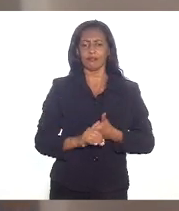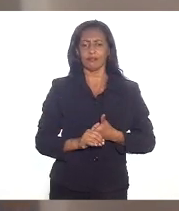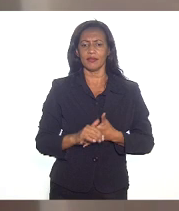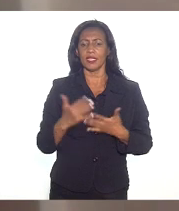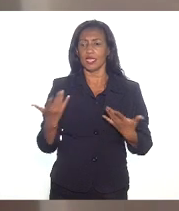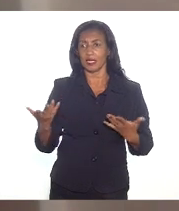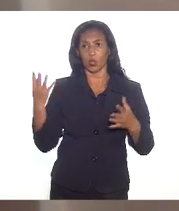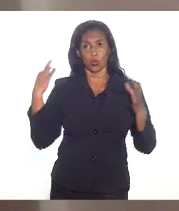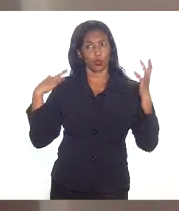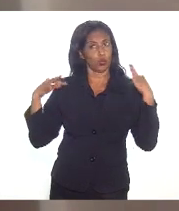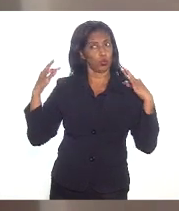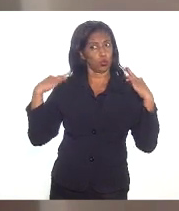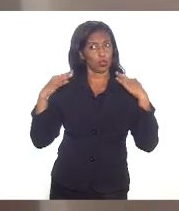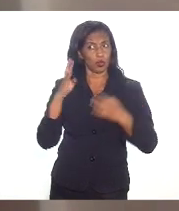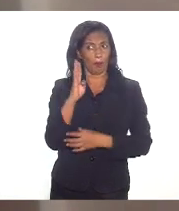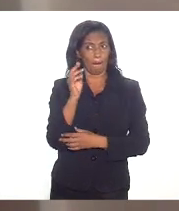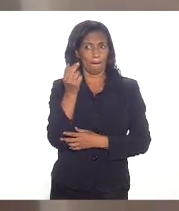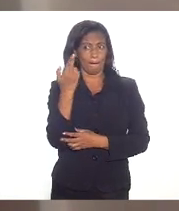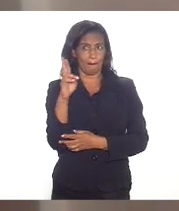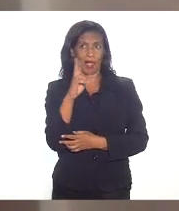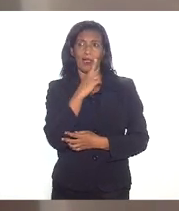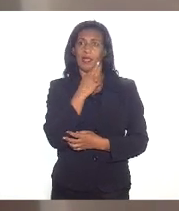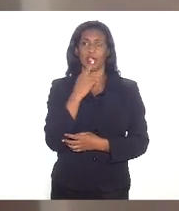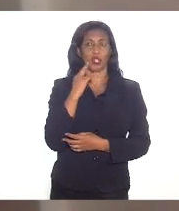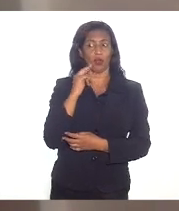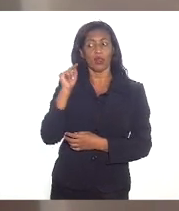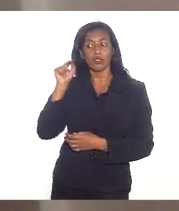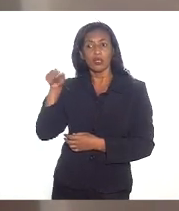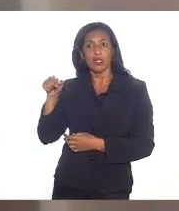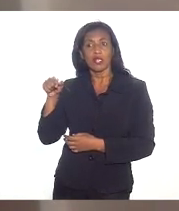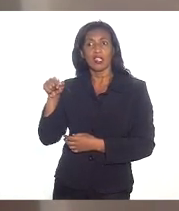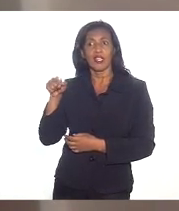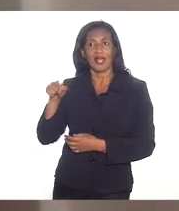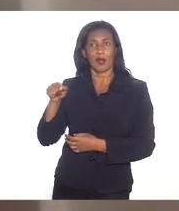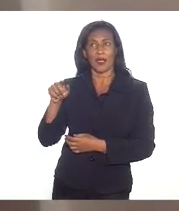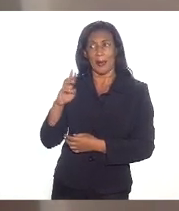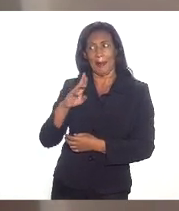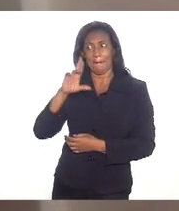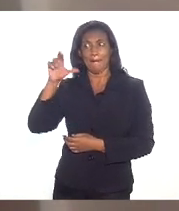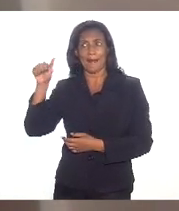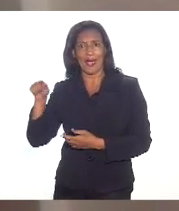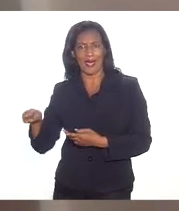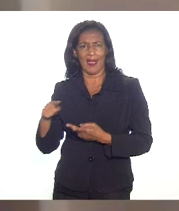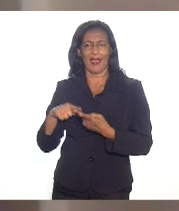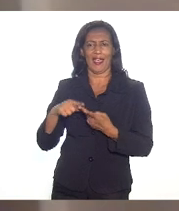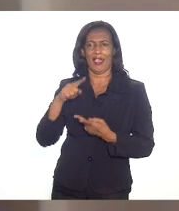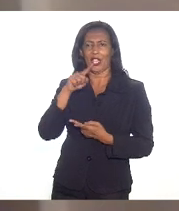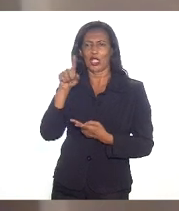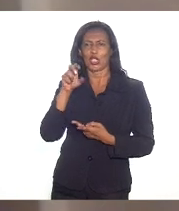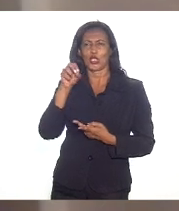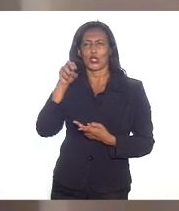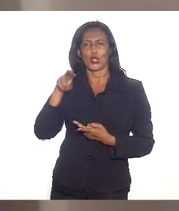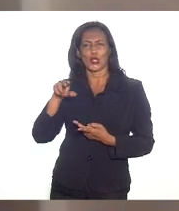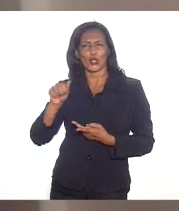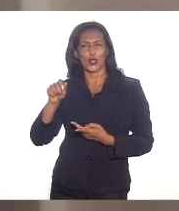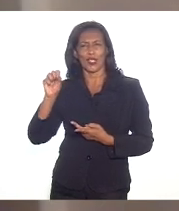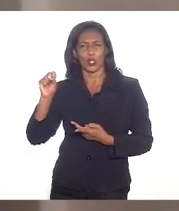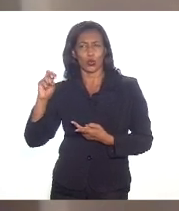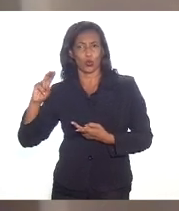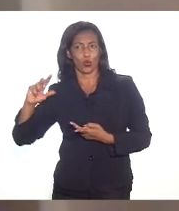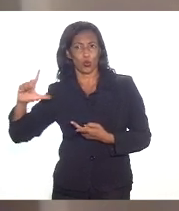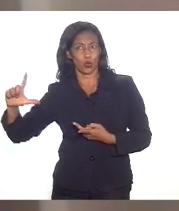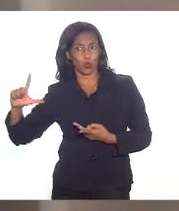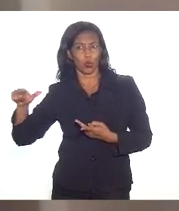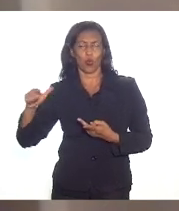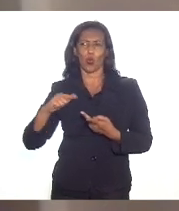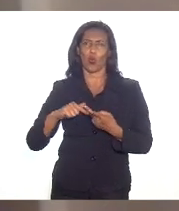paga turismo, bares e restaurantes mais importantes, está na Zona Sul, está na Barra, alguma coisa, enfim, basicamente fica, talvez no